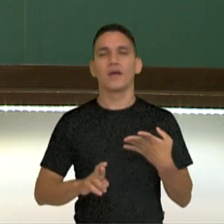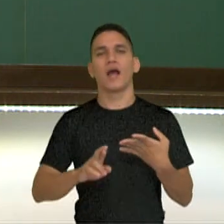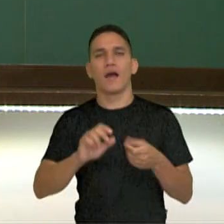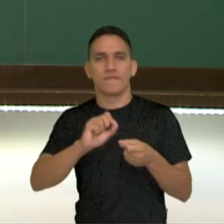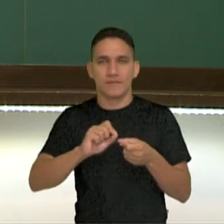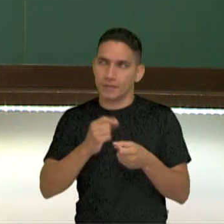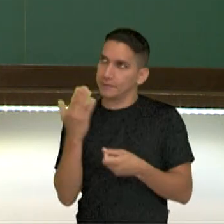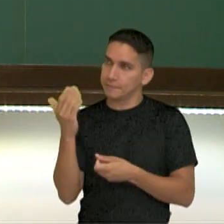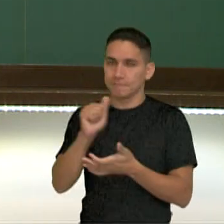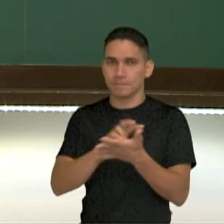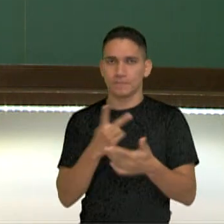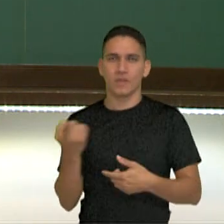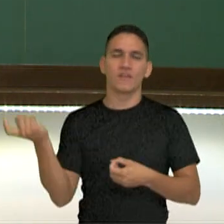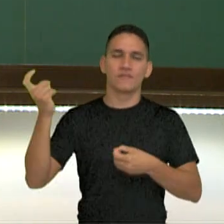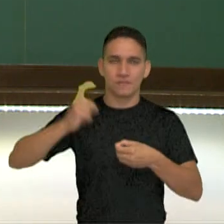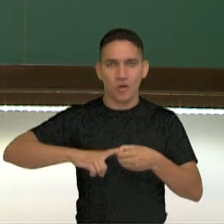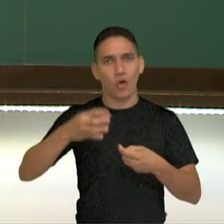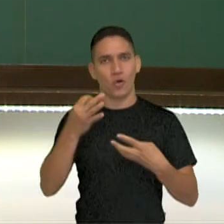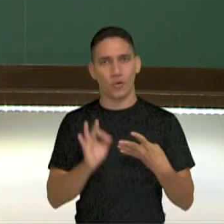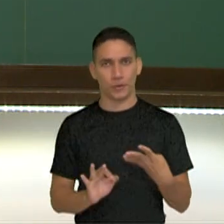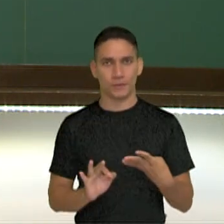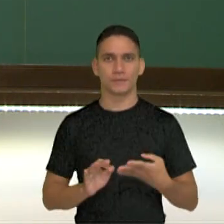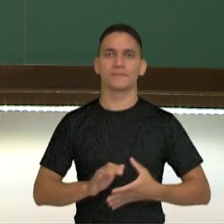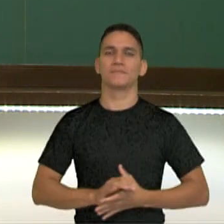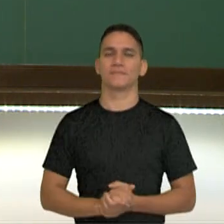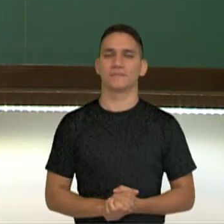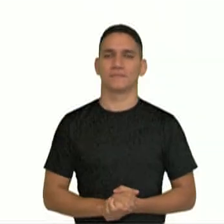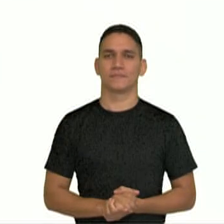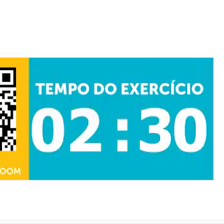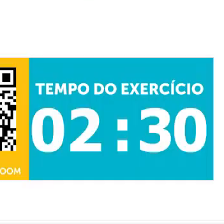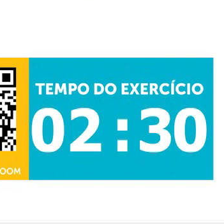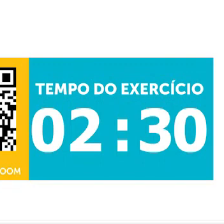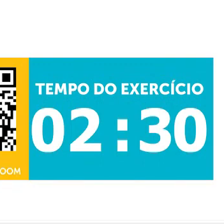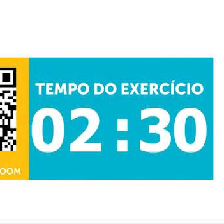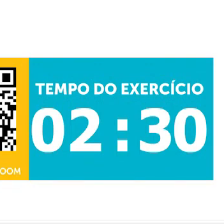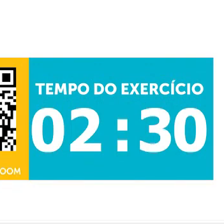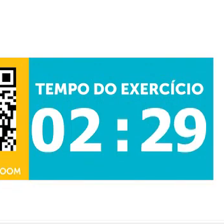esta questão, eu já retorno para fazermos nossa correção.